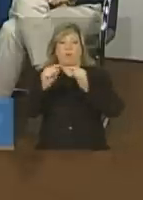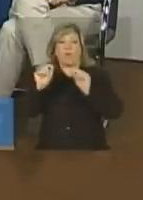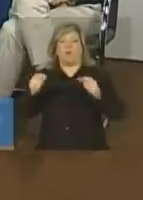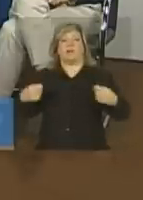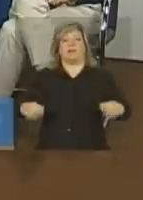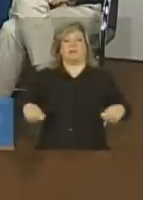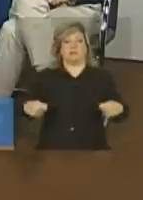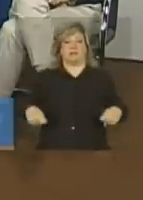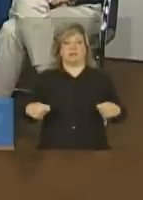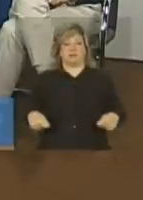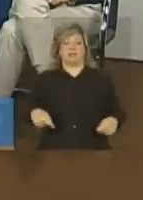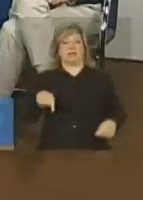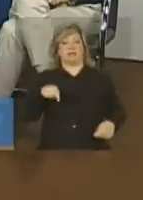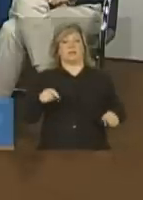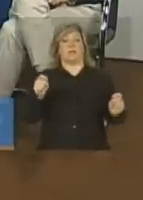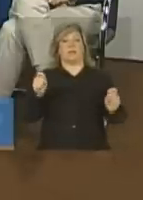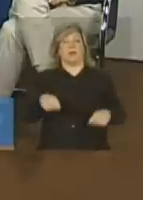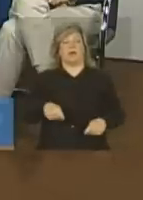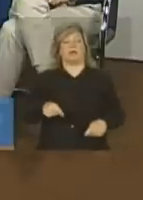considerado como